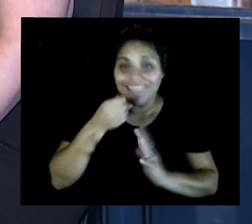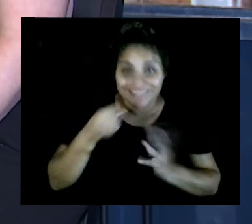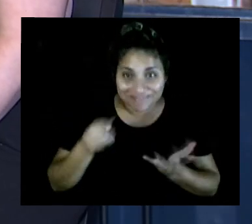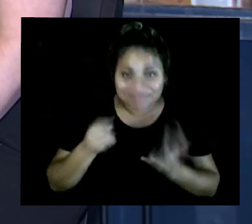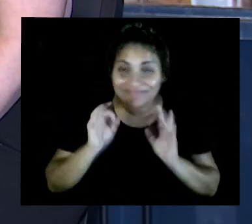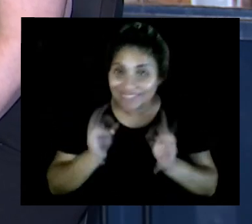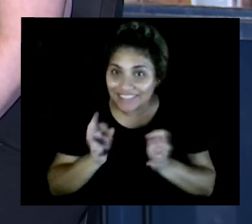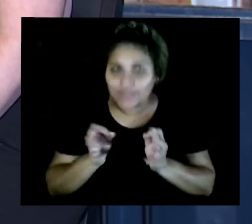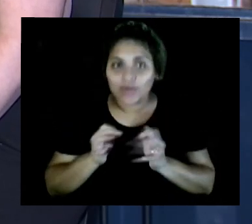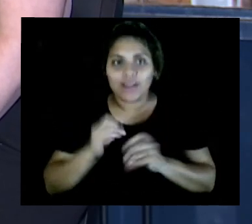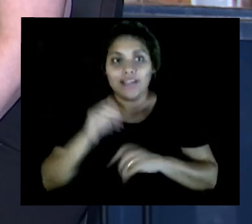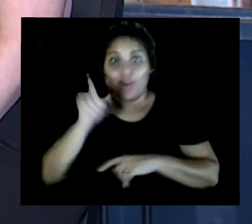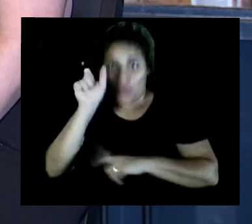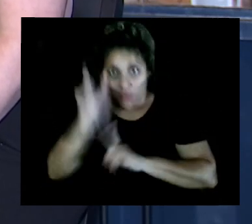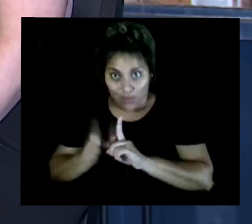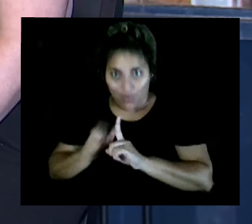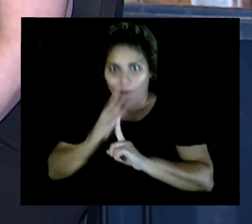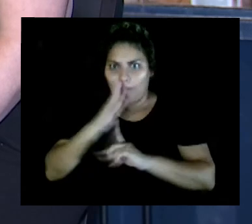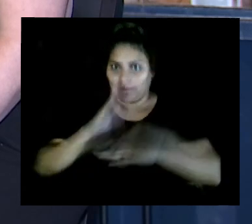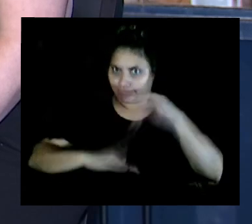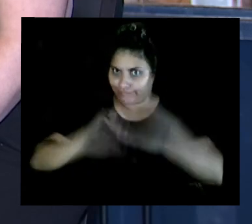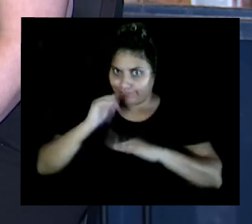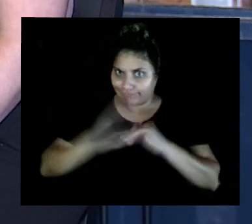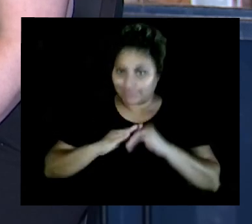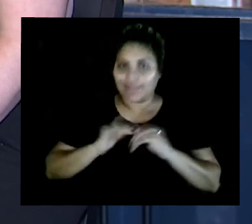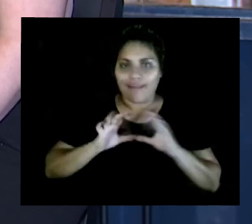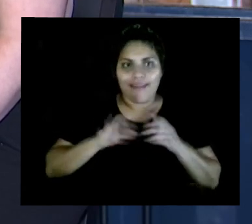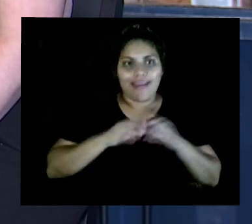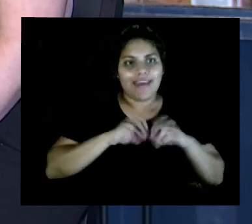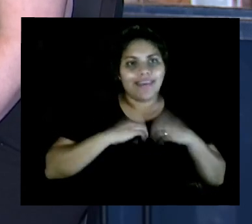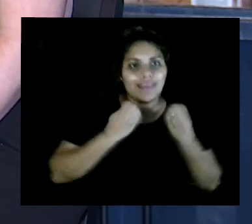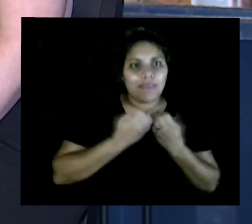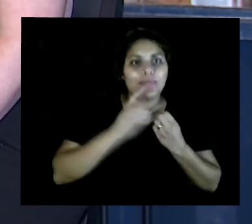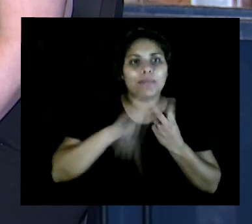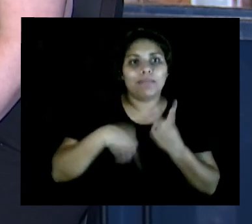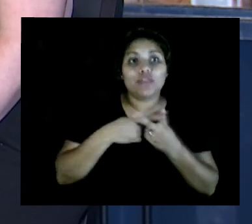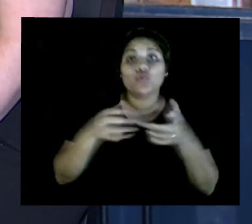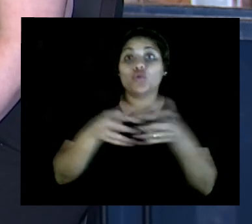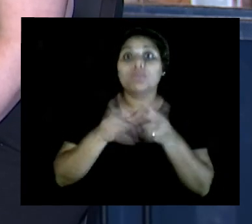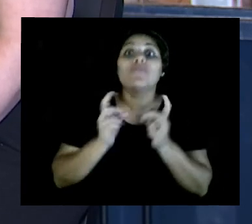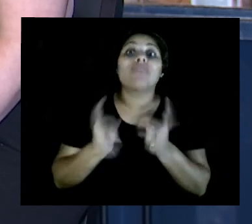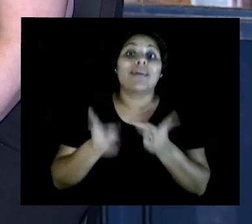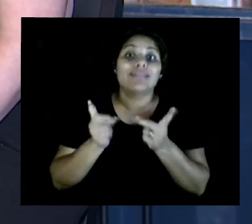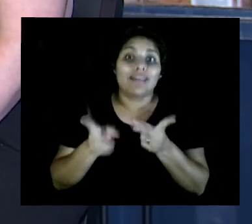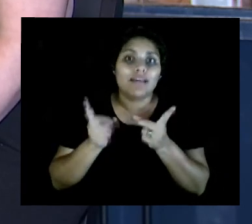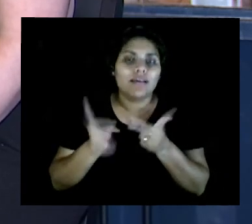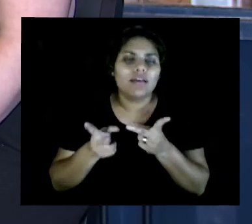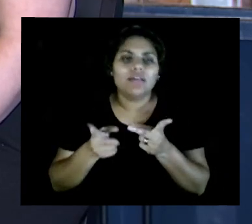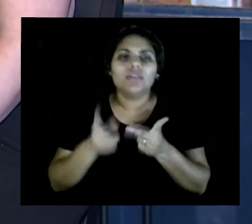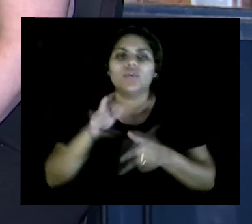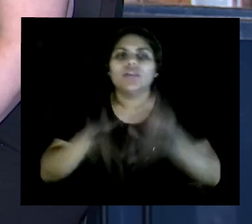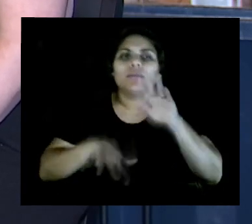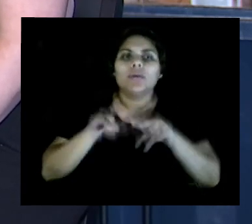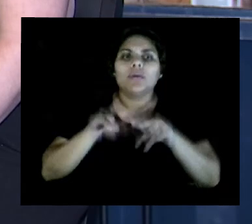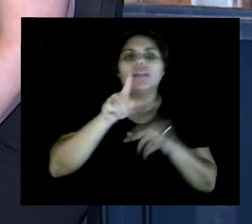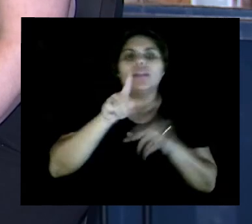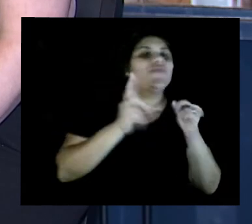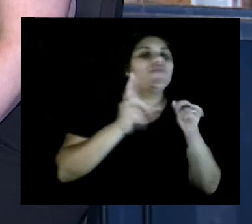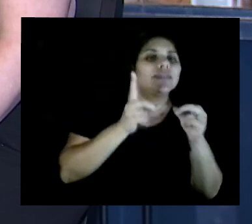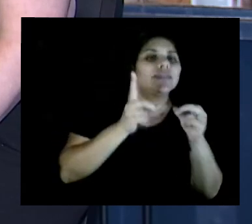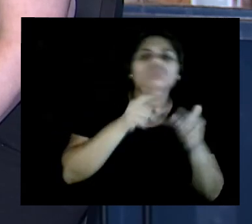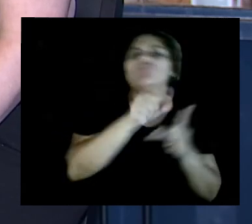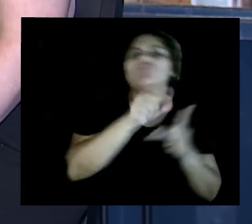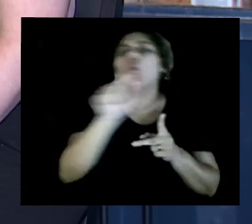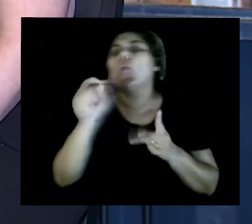equipe, desde a parte de gestores, bem como com o seu time de vendas, vai começar a atuar também nessa área. Entender demandas de